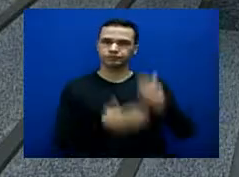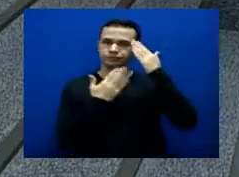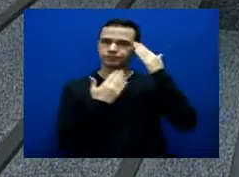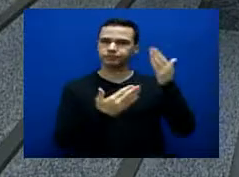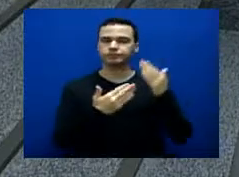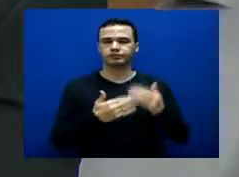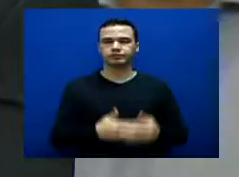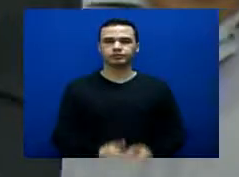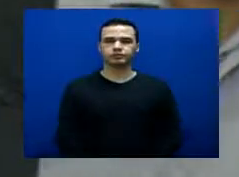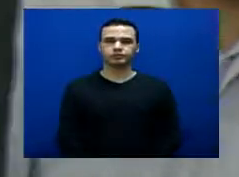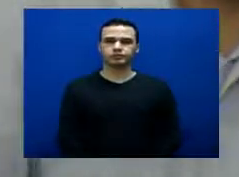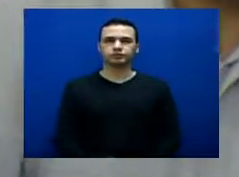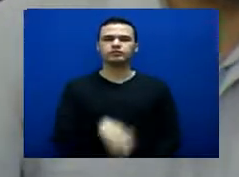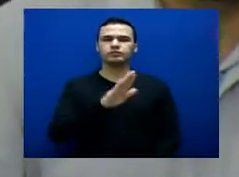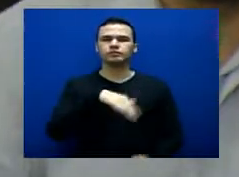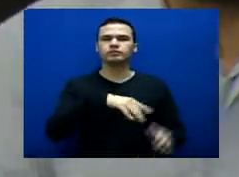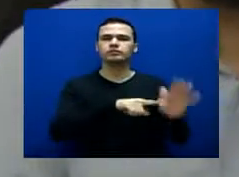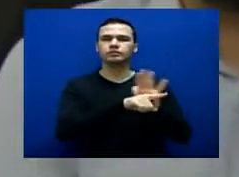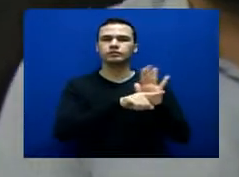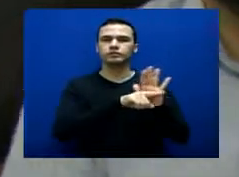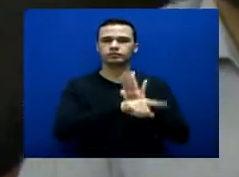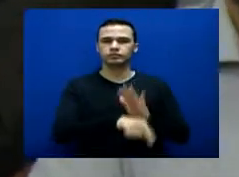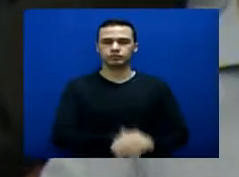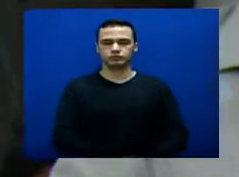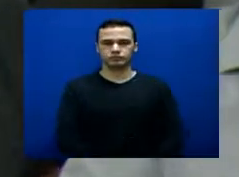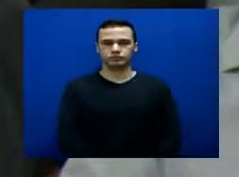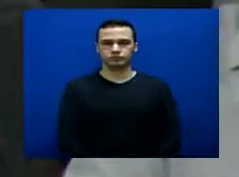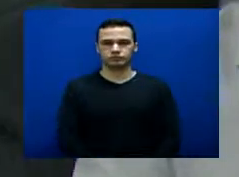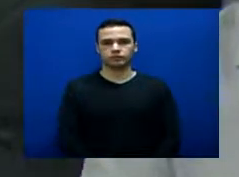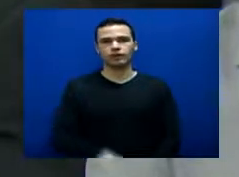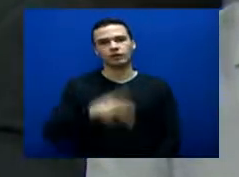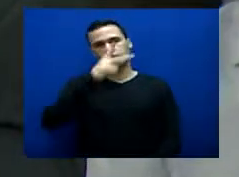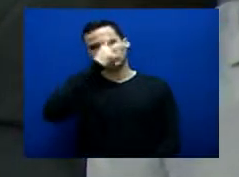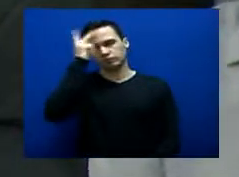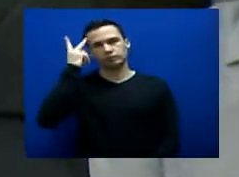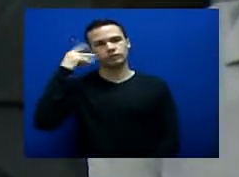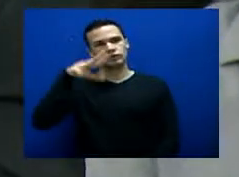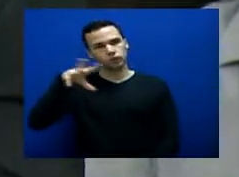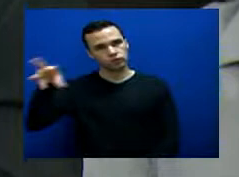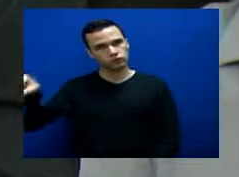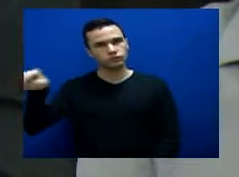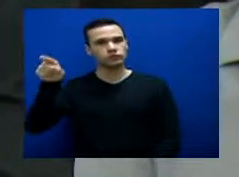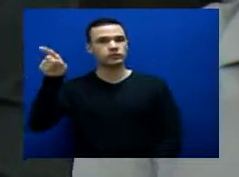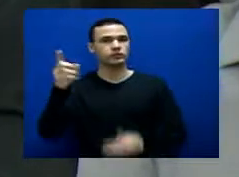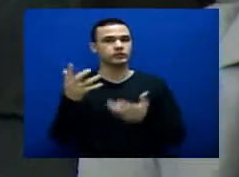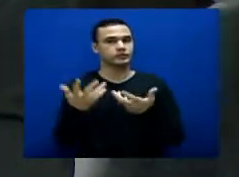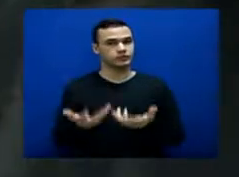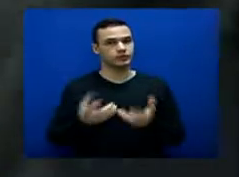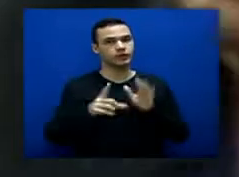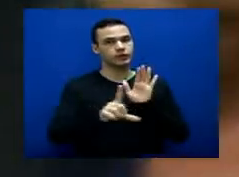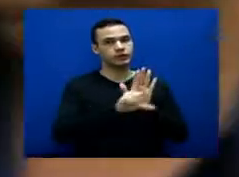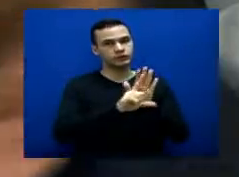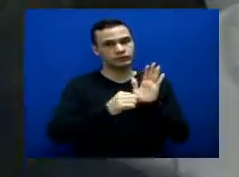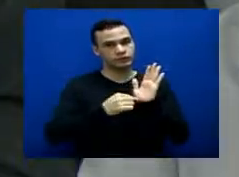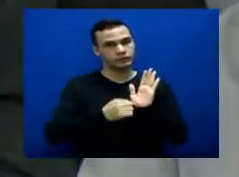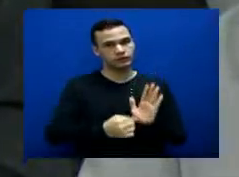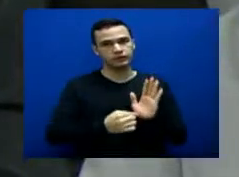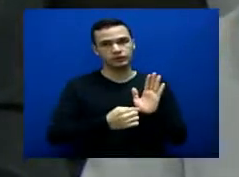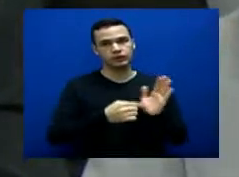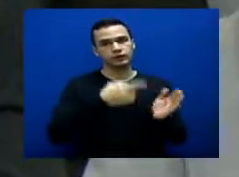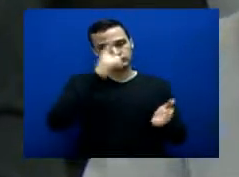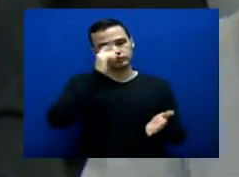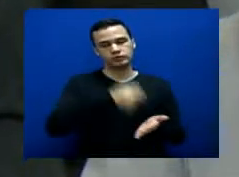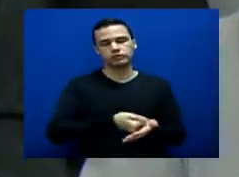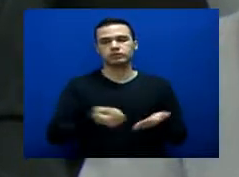Obrigado, gente. Questão de ordem, senhor presidente. O povo quer que essa lei incabível seja